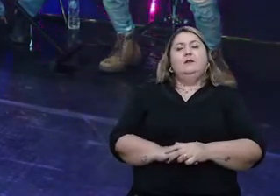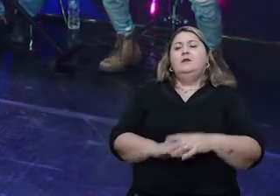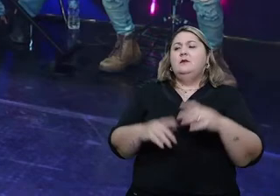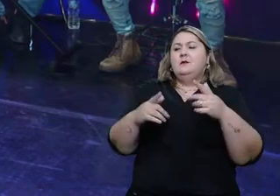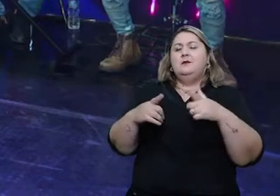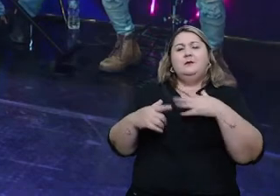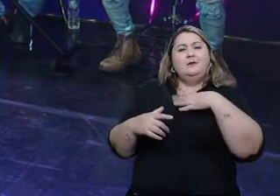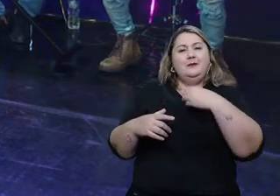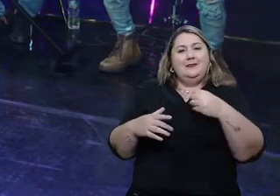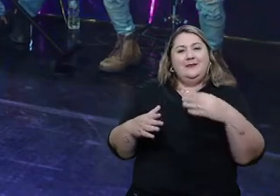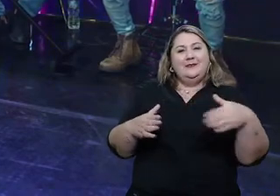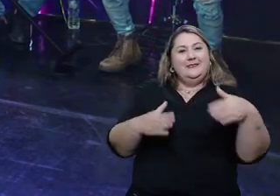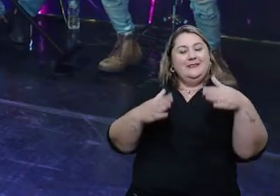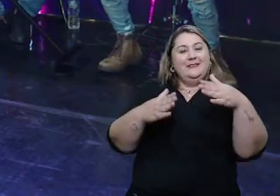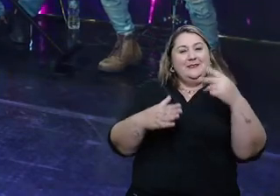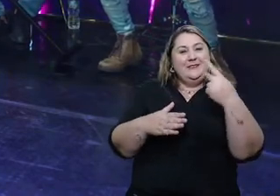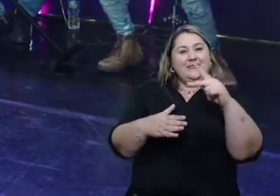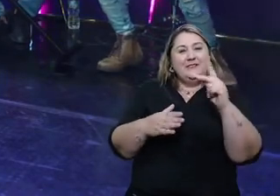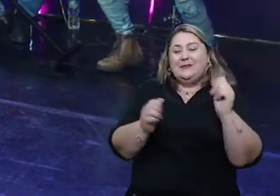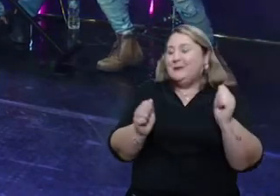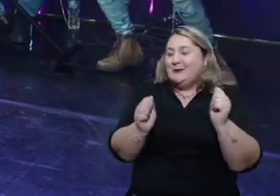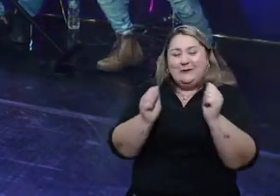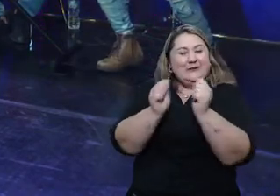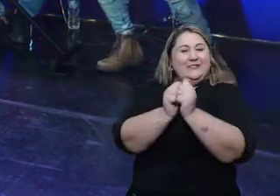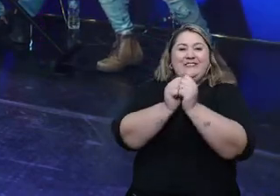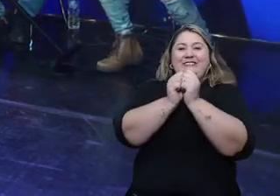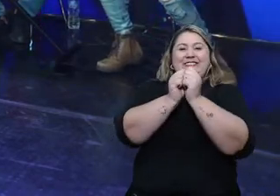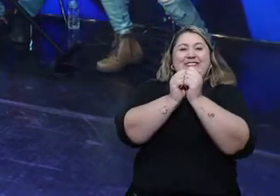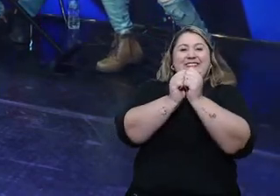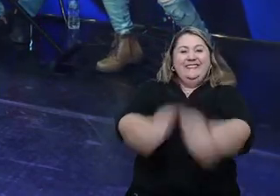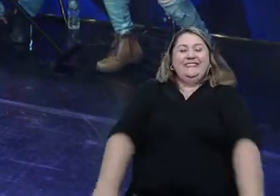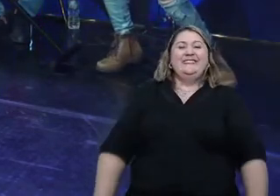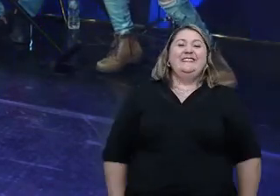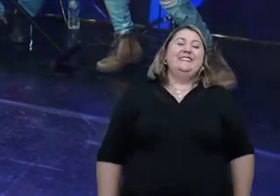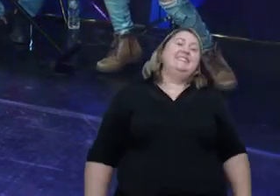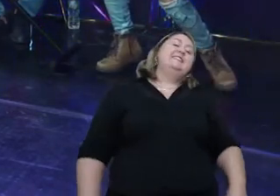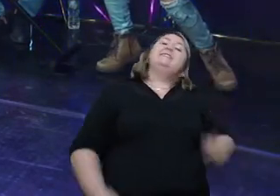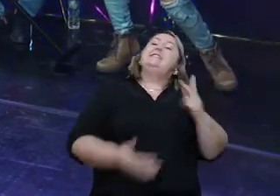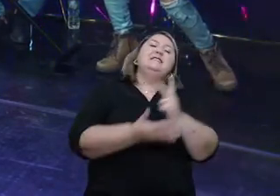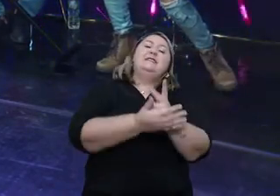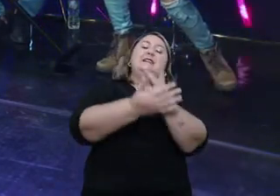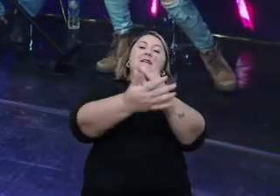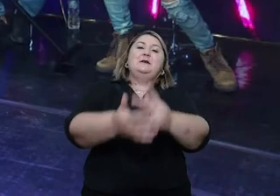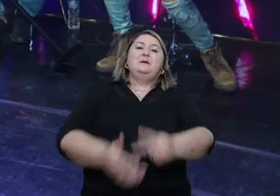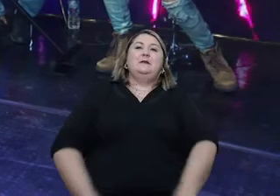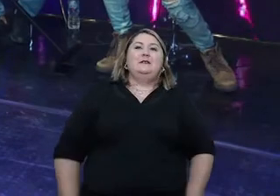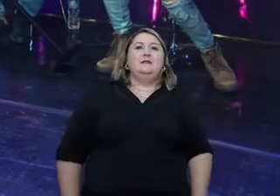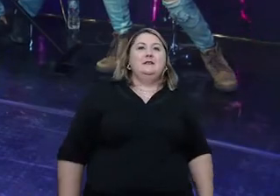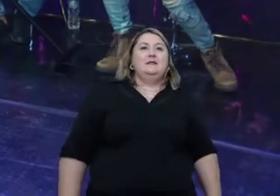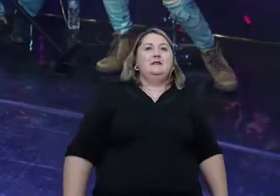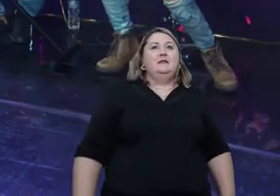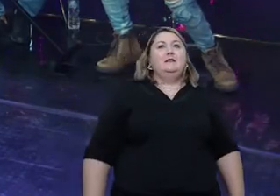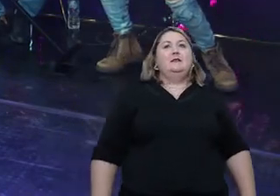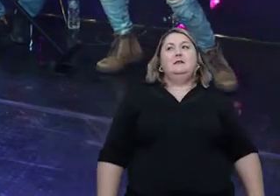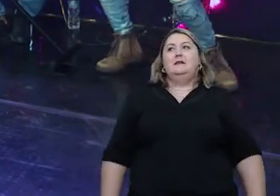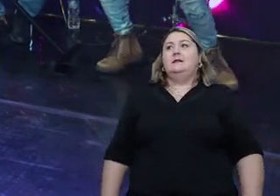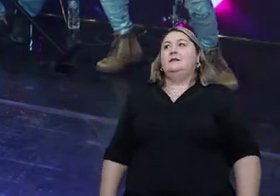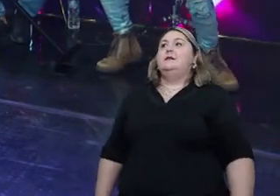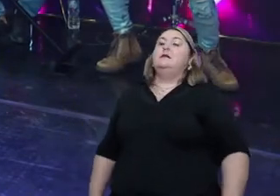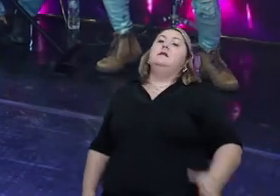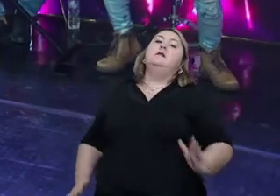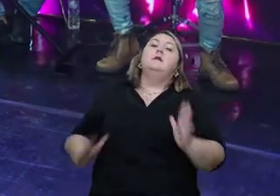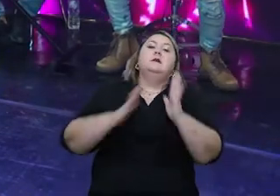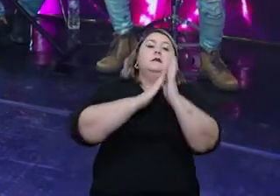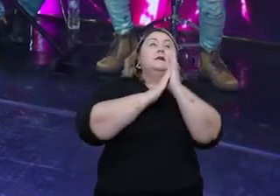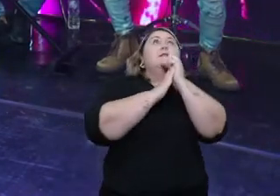Por onde você for, eu sigo com meu pensamento, seja onde estiver.